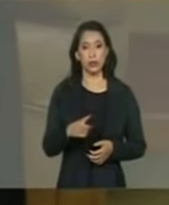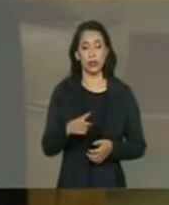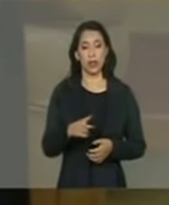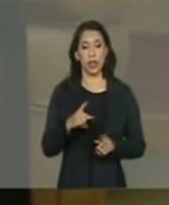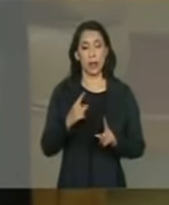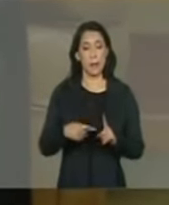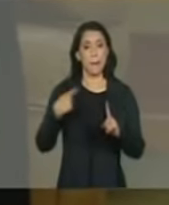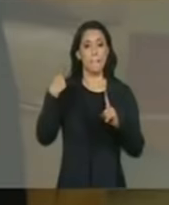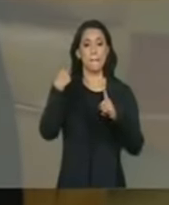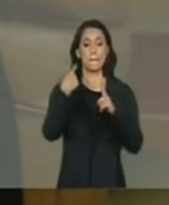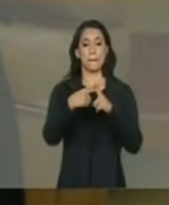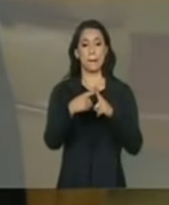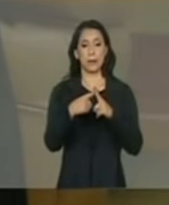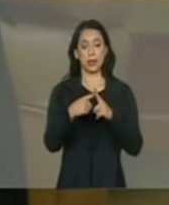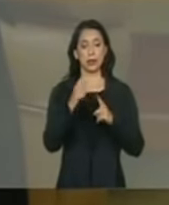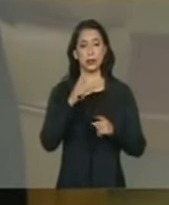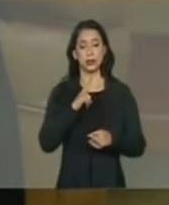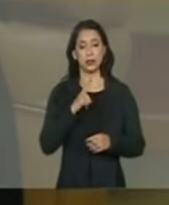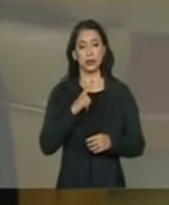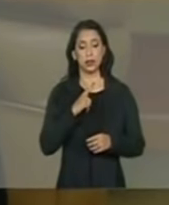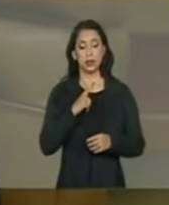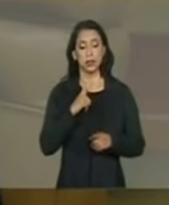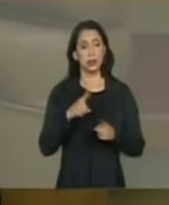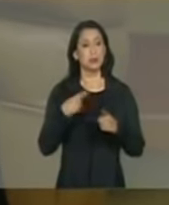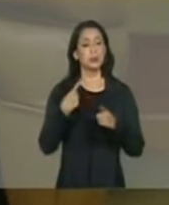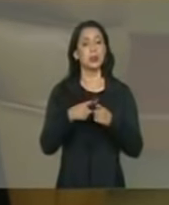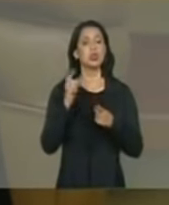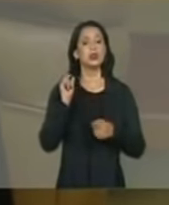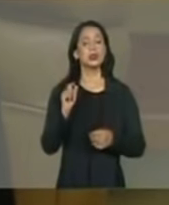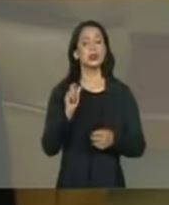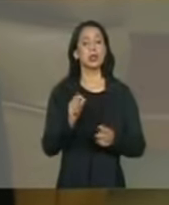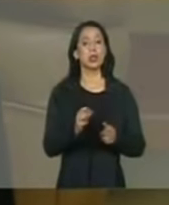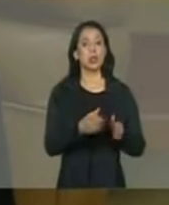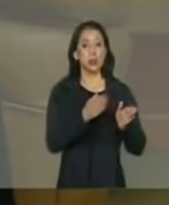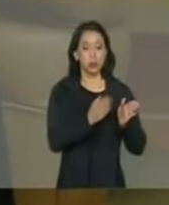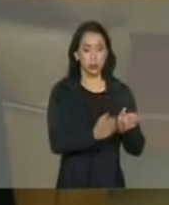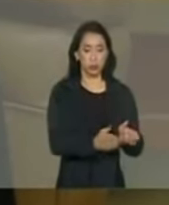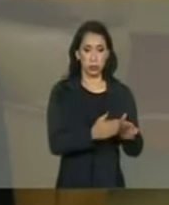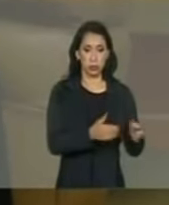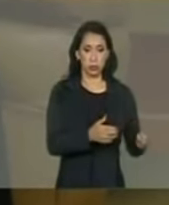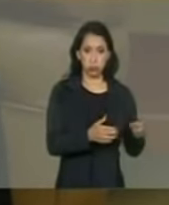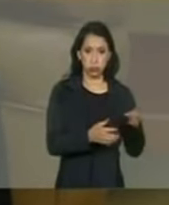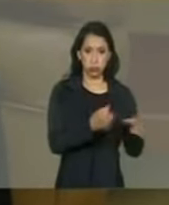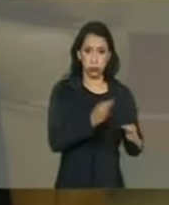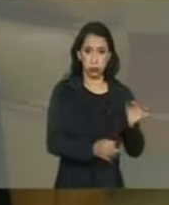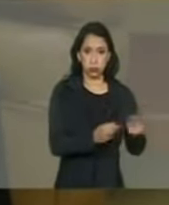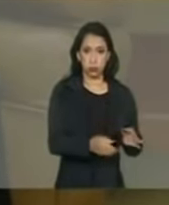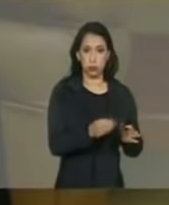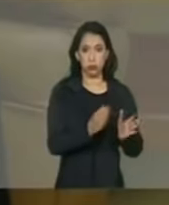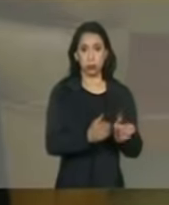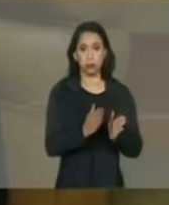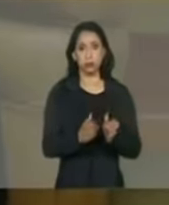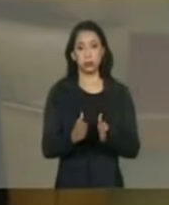impor-se tivemos um requisito adicional o trânsito em julgado e esses aspectos foram considerados